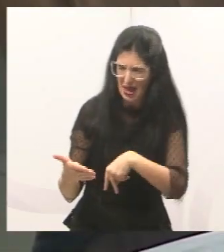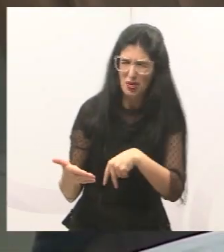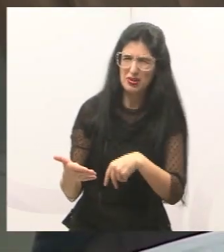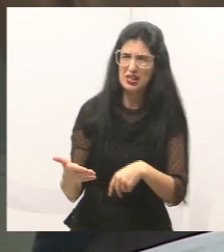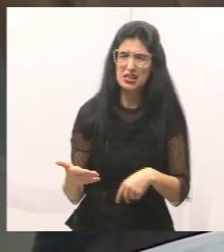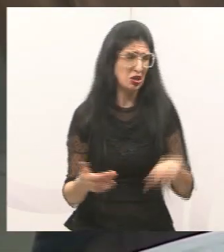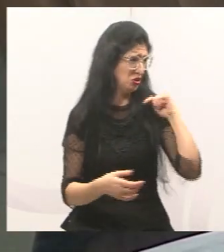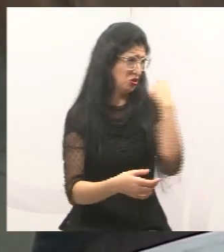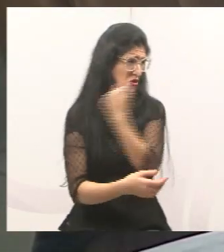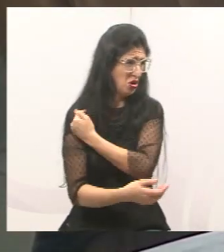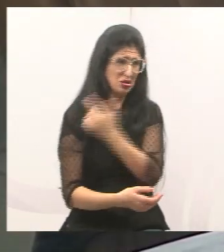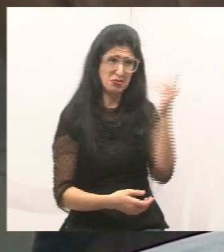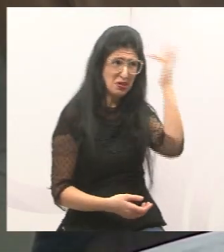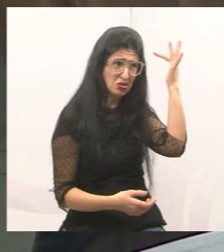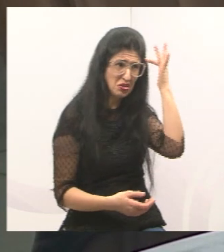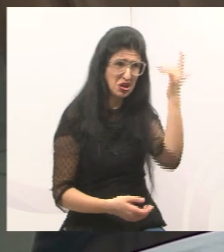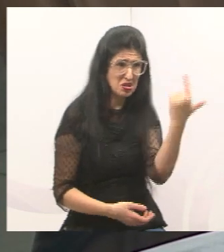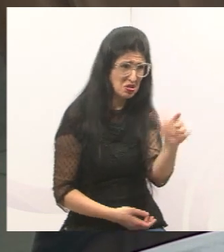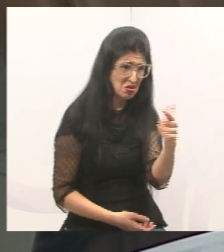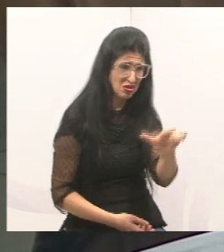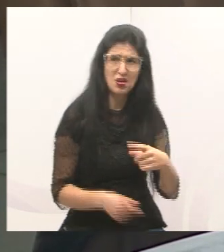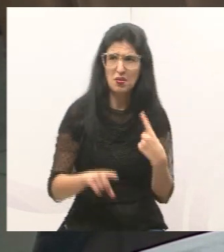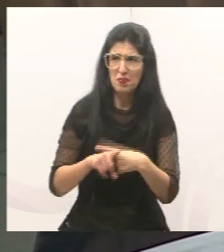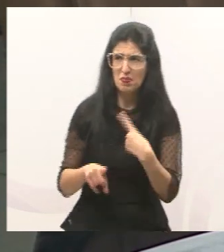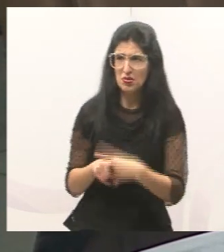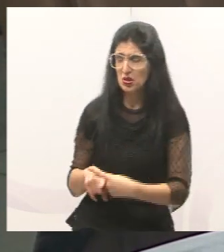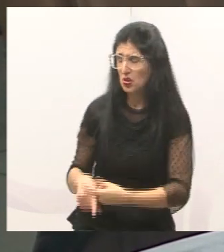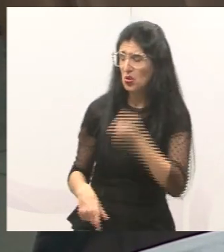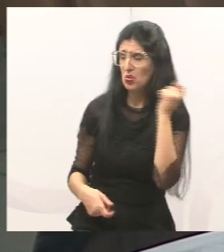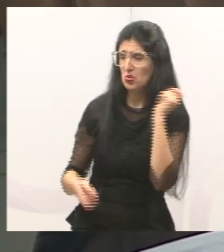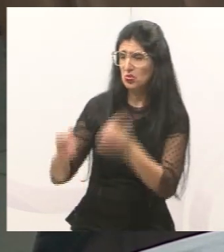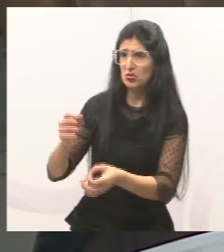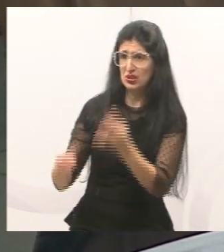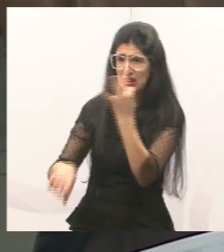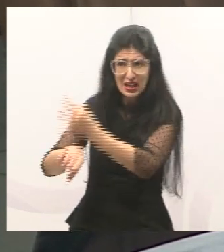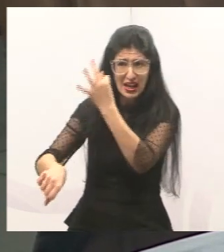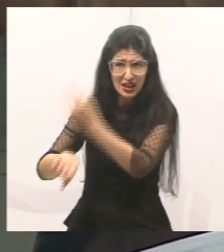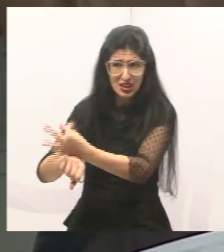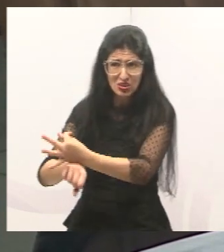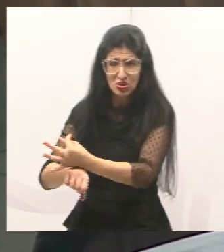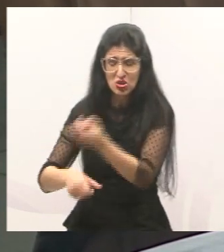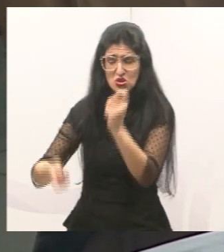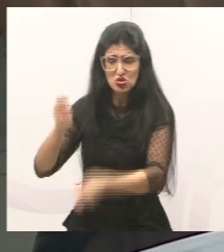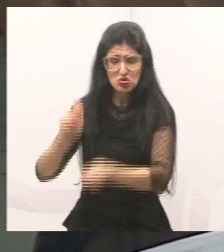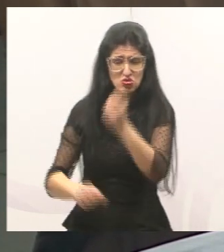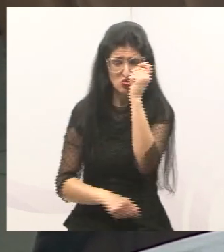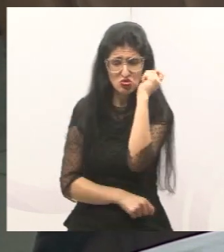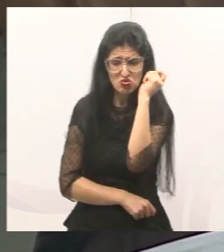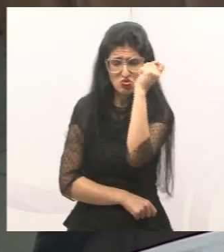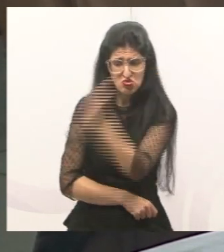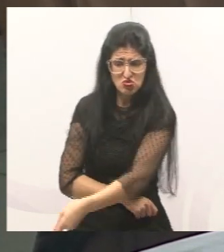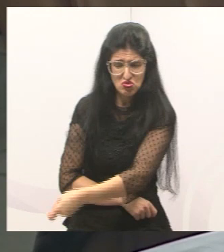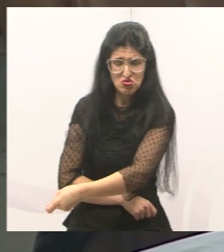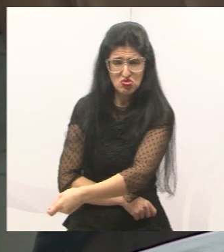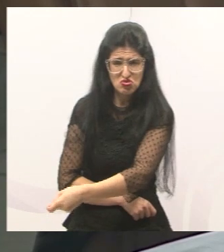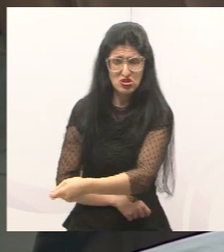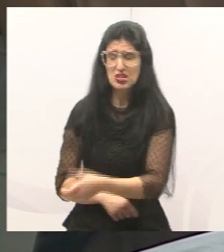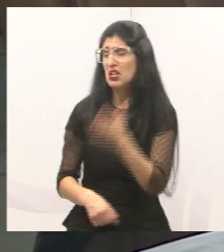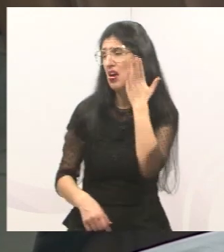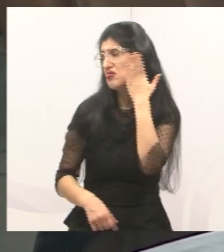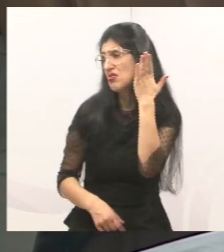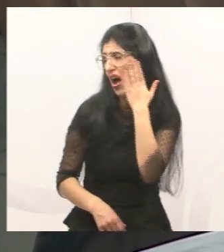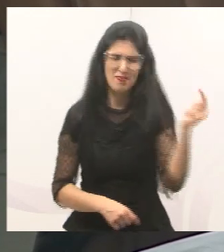ele fala que foi analisado por técnicos do Tribunal de Contas. Então, a gente está avaliando um